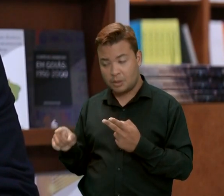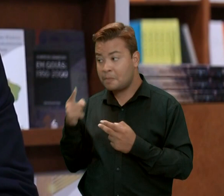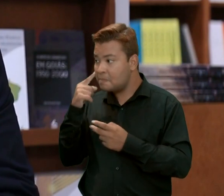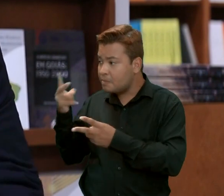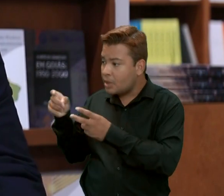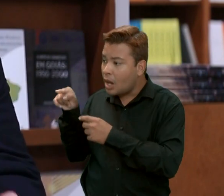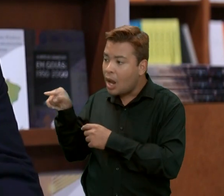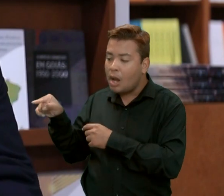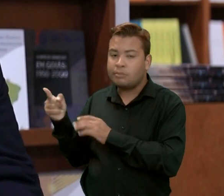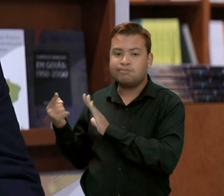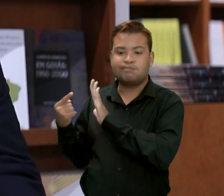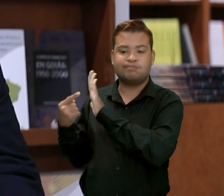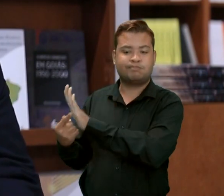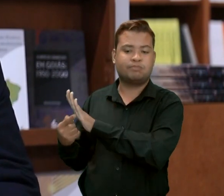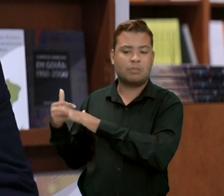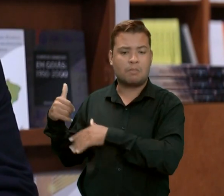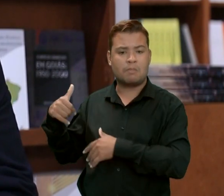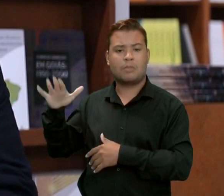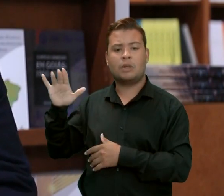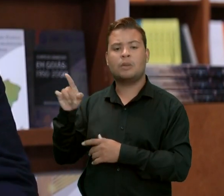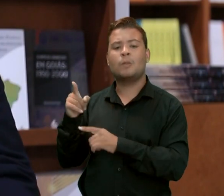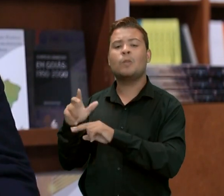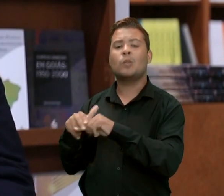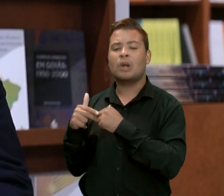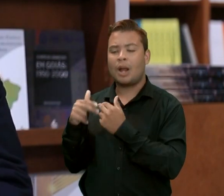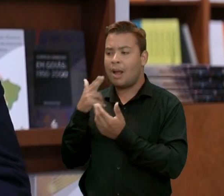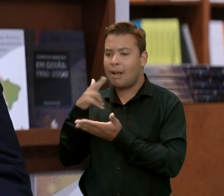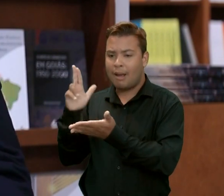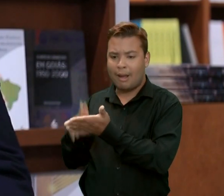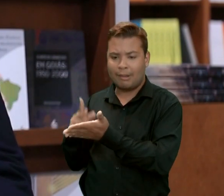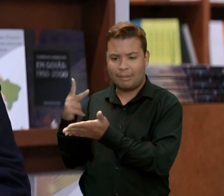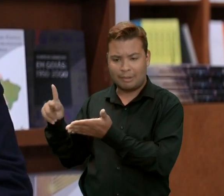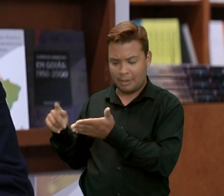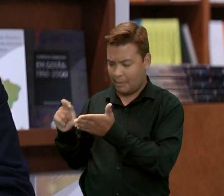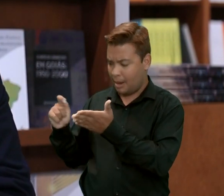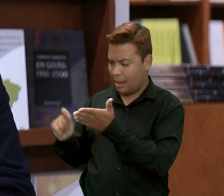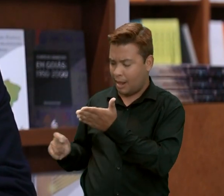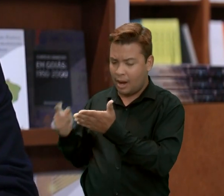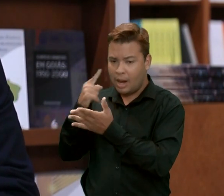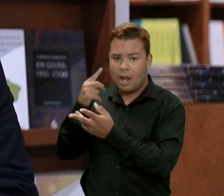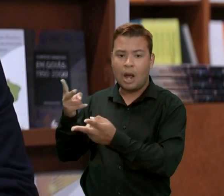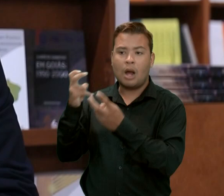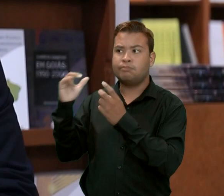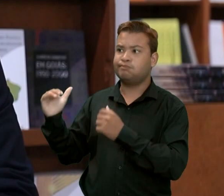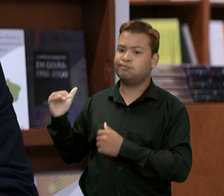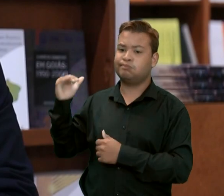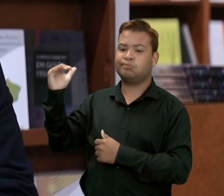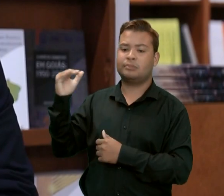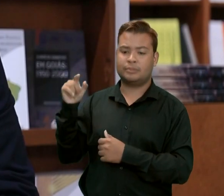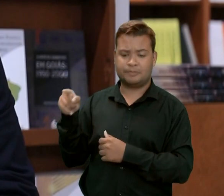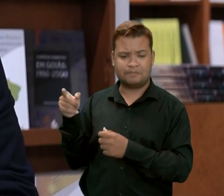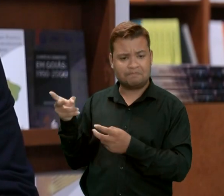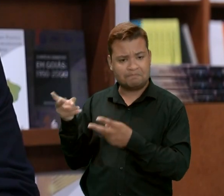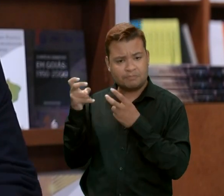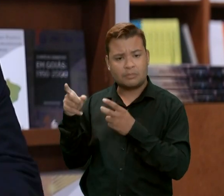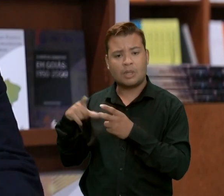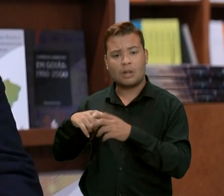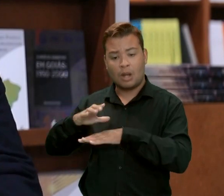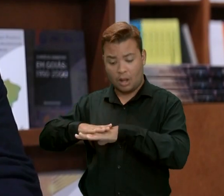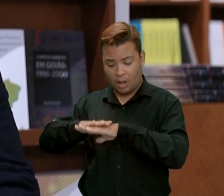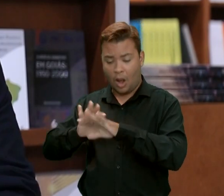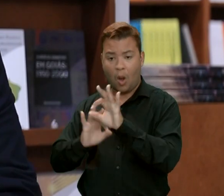sobretudo pelo epistolário que ele deixa, pelas cartas. É justamente nesse epistolário de Simão Bolívar que você vê muitas vezes a organização